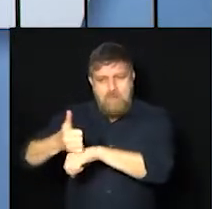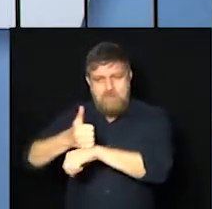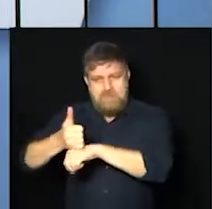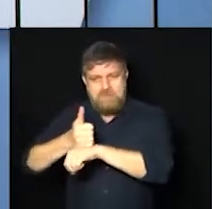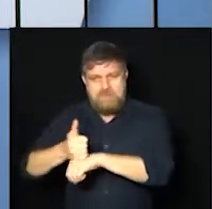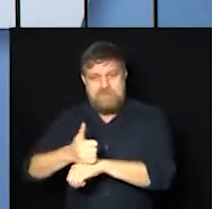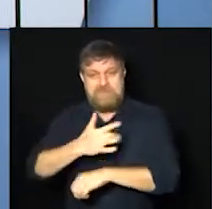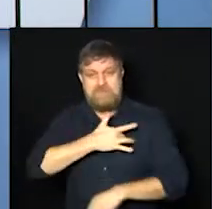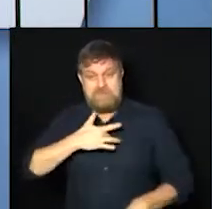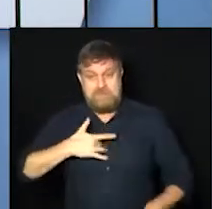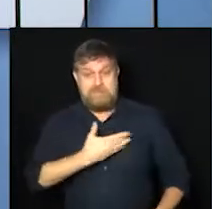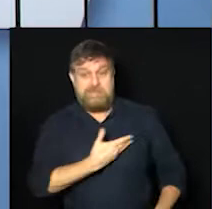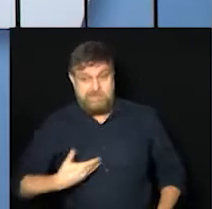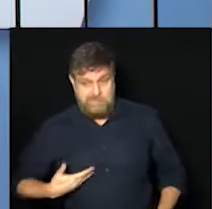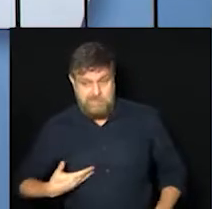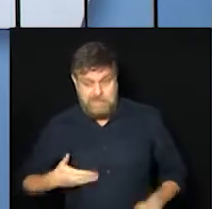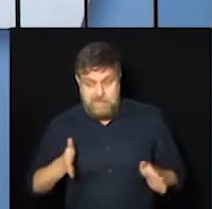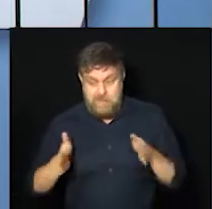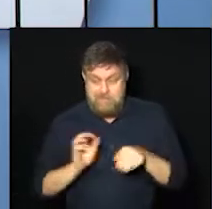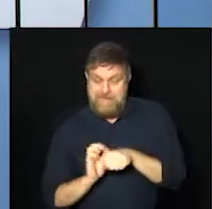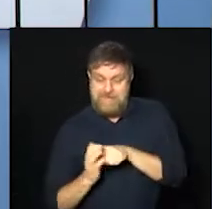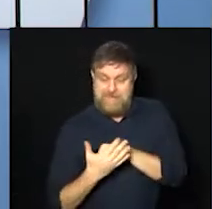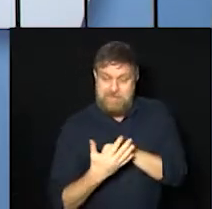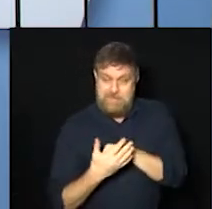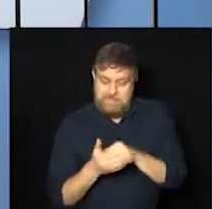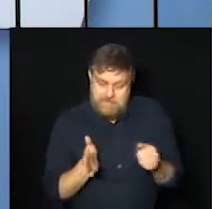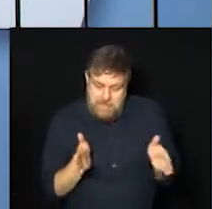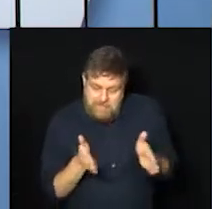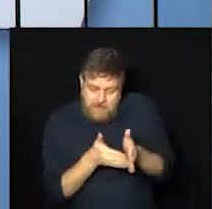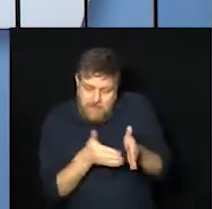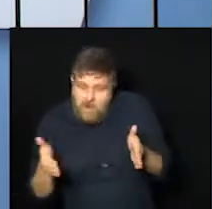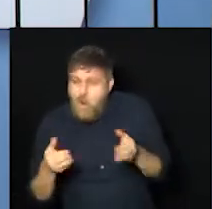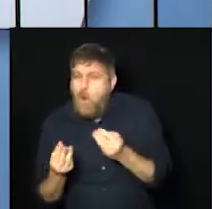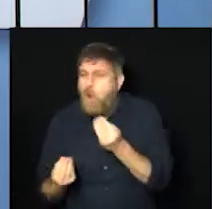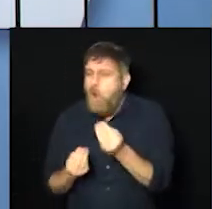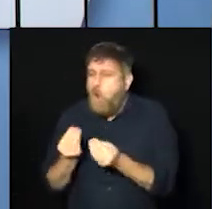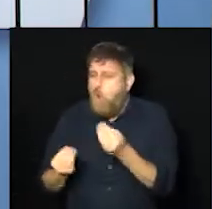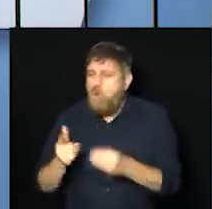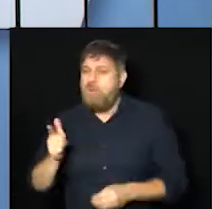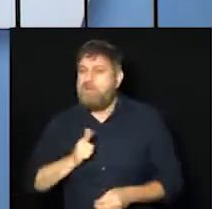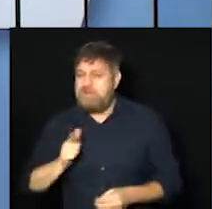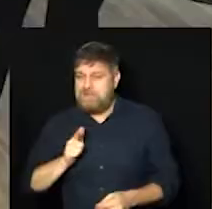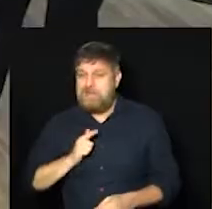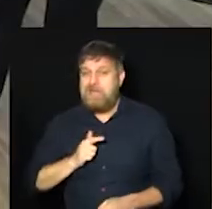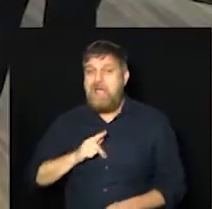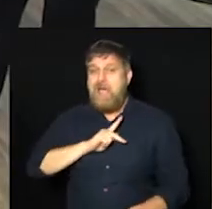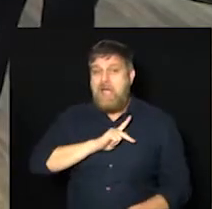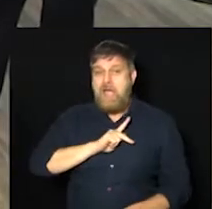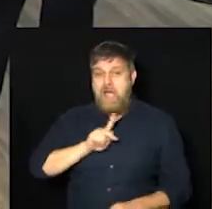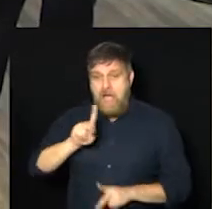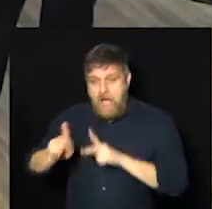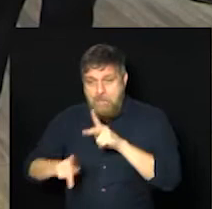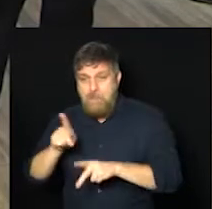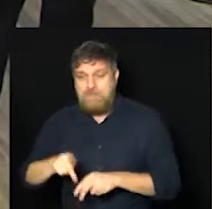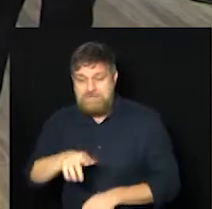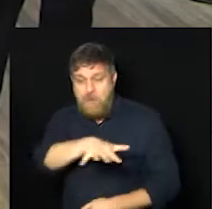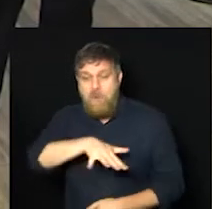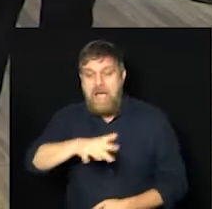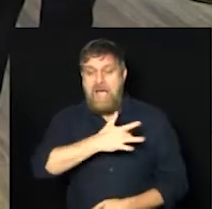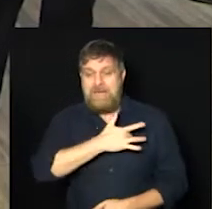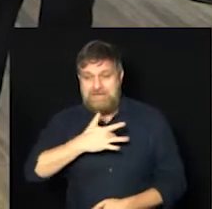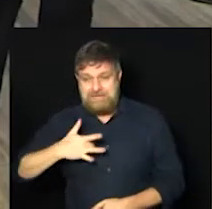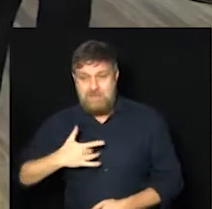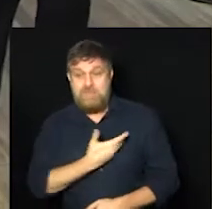saúde durante a pandemia e também como está sendo o acesso da população à rede pública. E